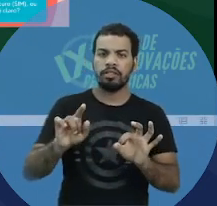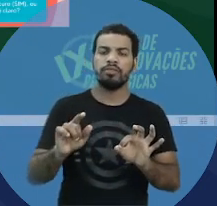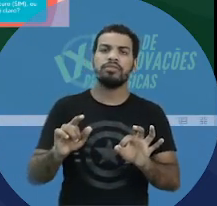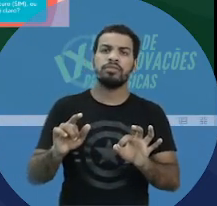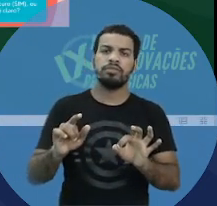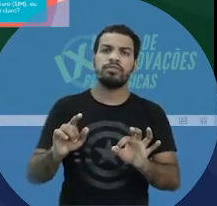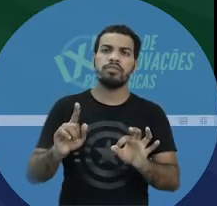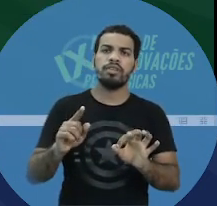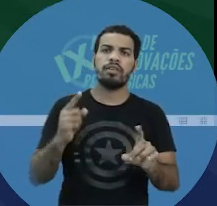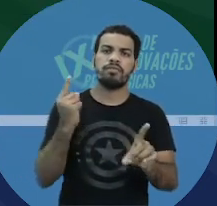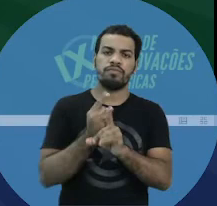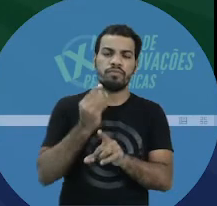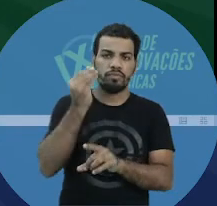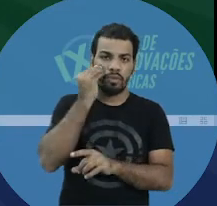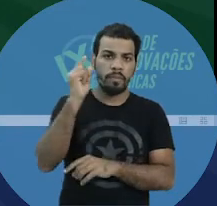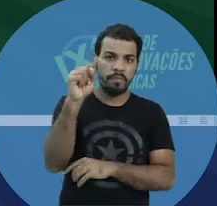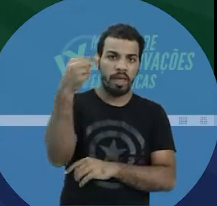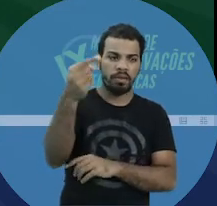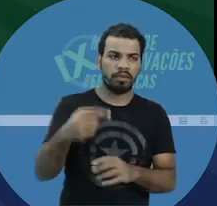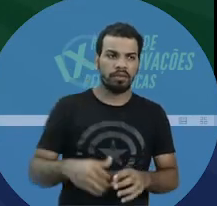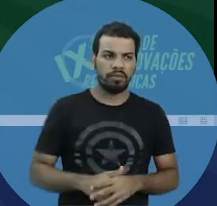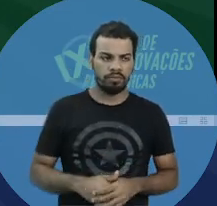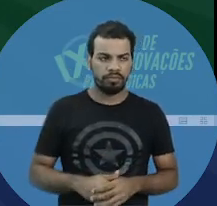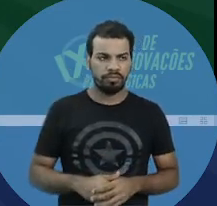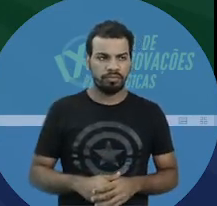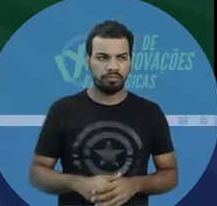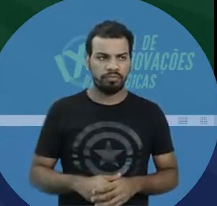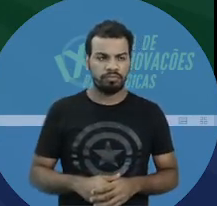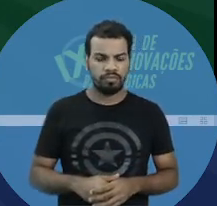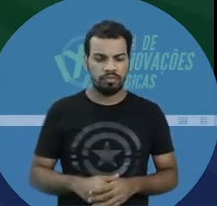mais à frente, dos gráficos, né?